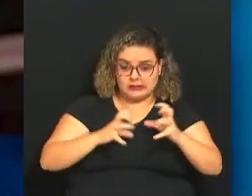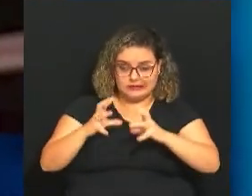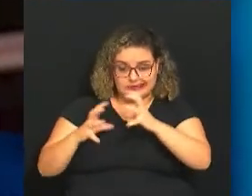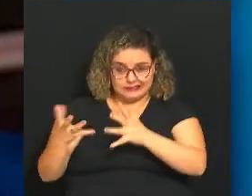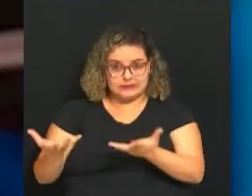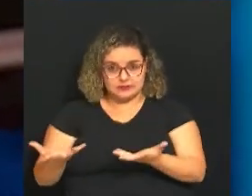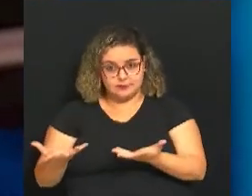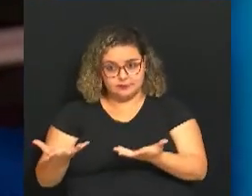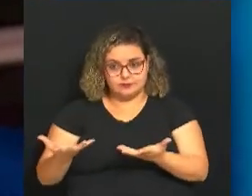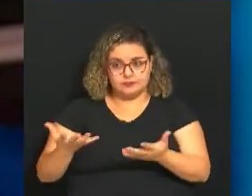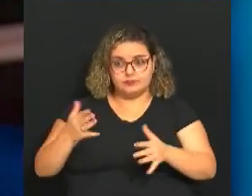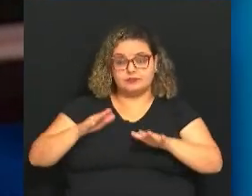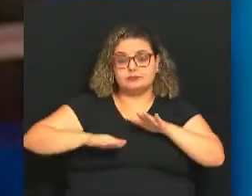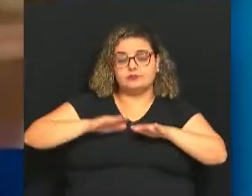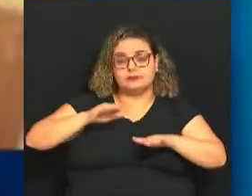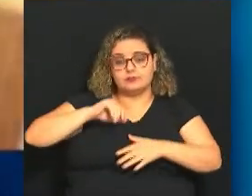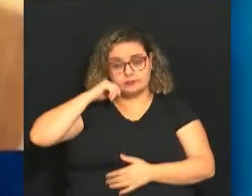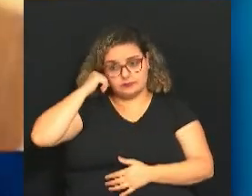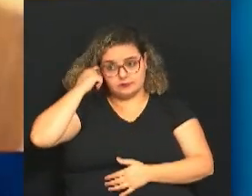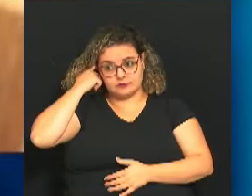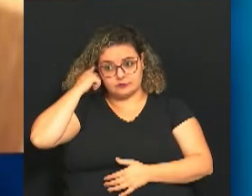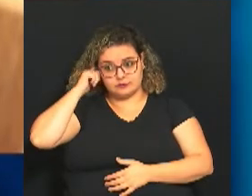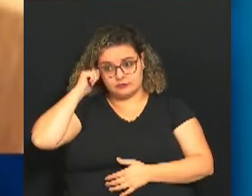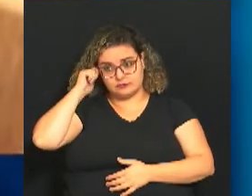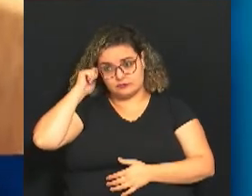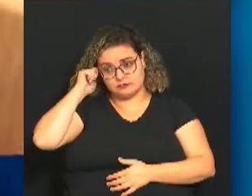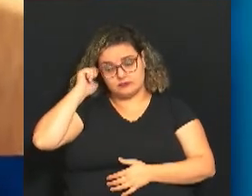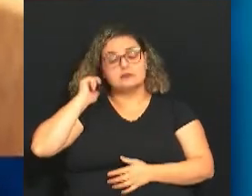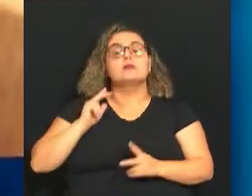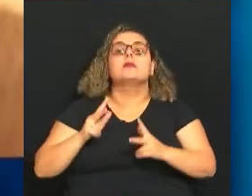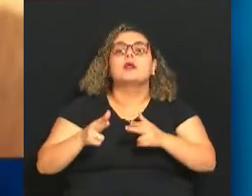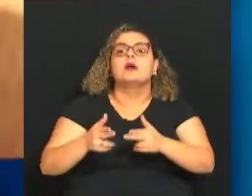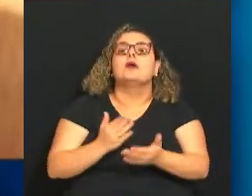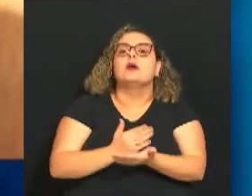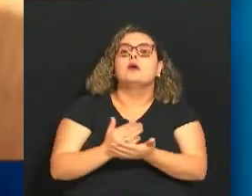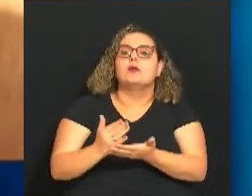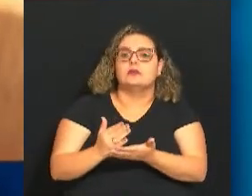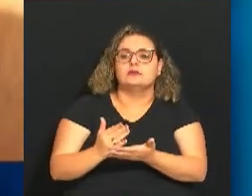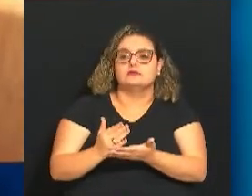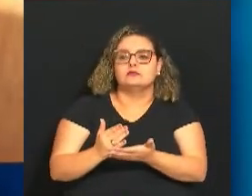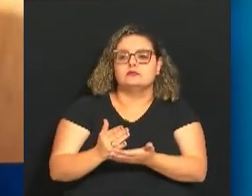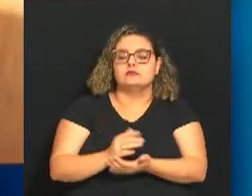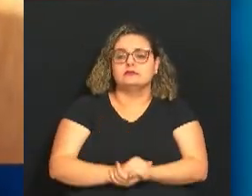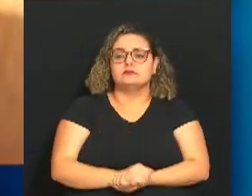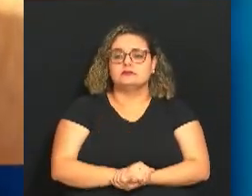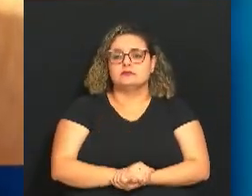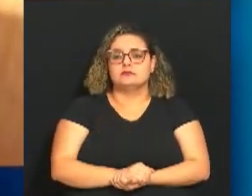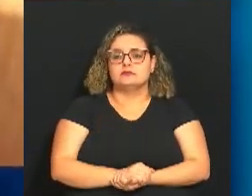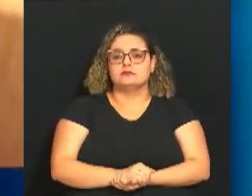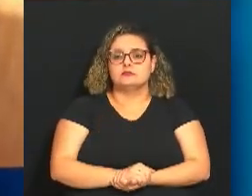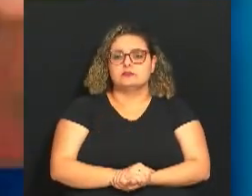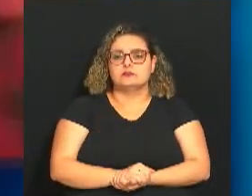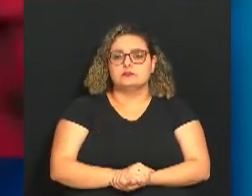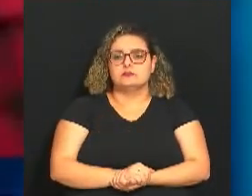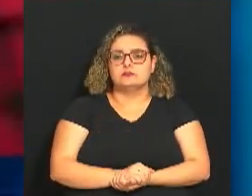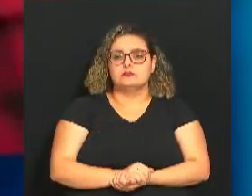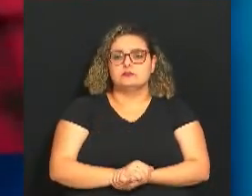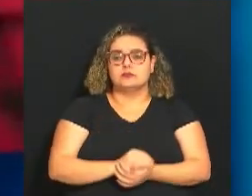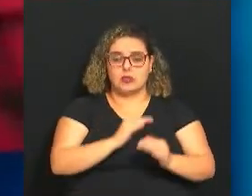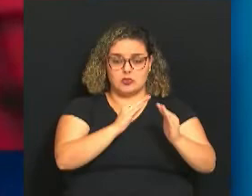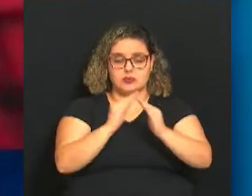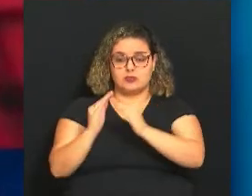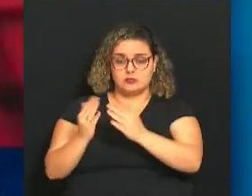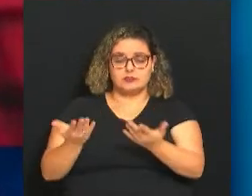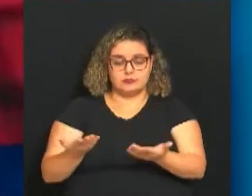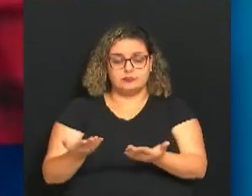Muitas vezes cabe intermédio inicial entre as partes, né? E quando não há